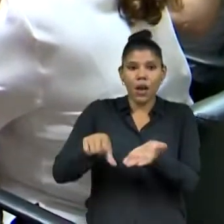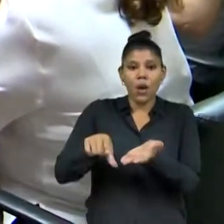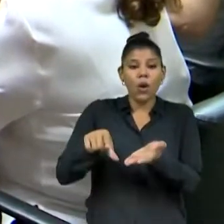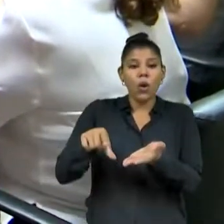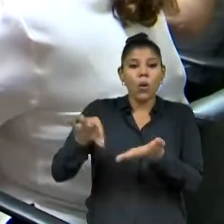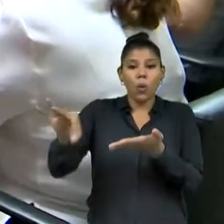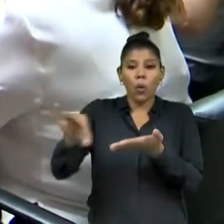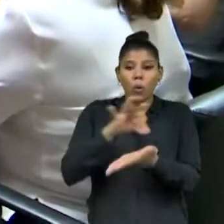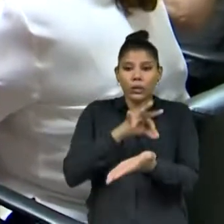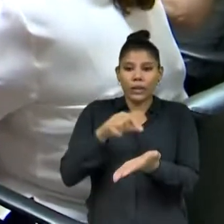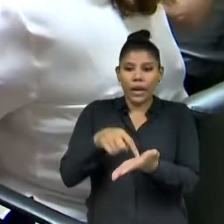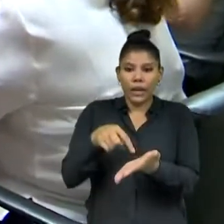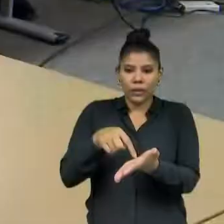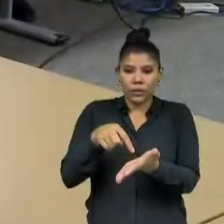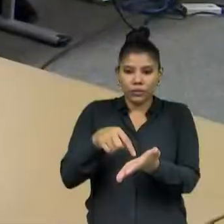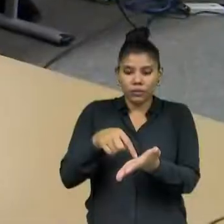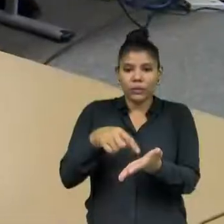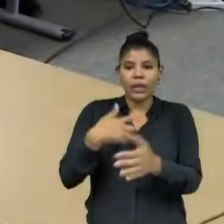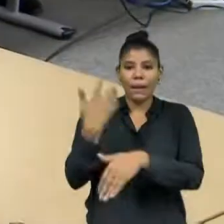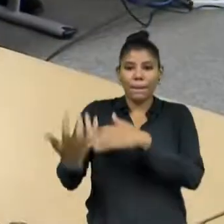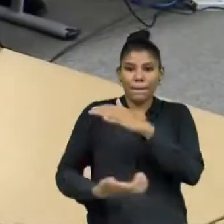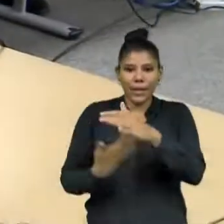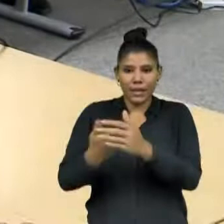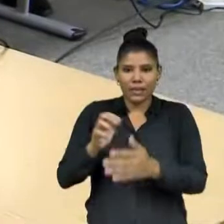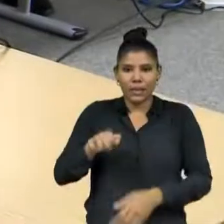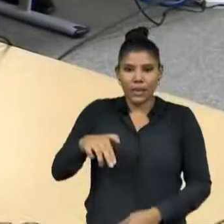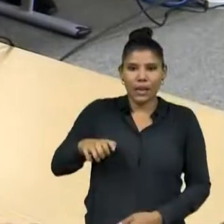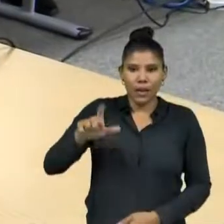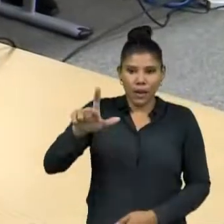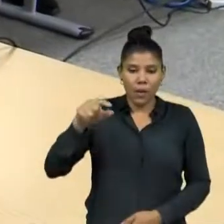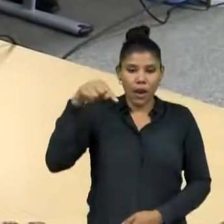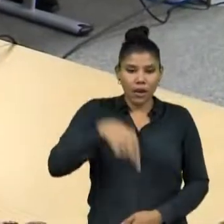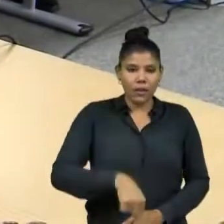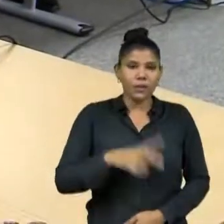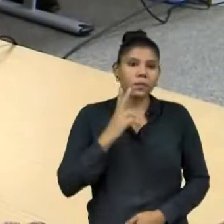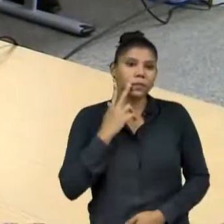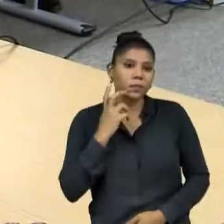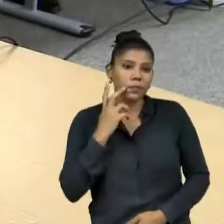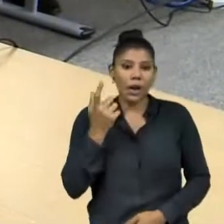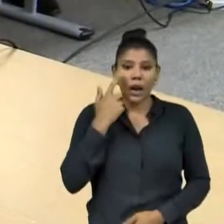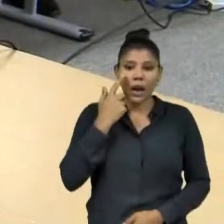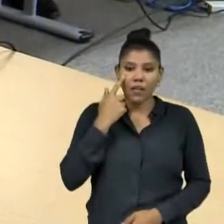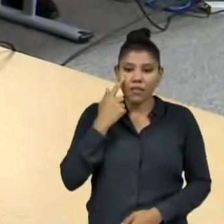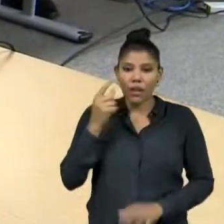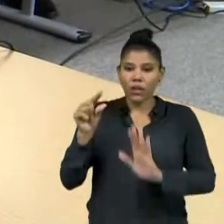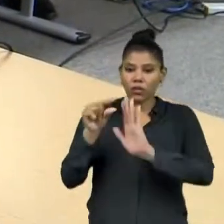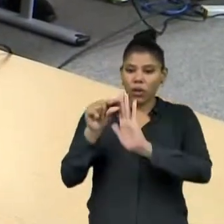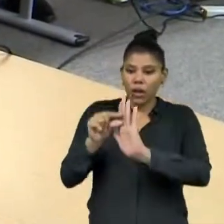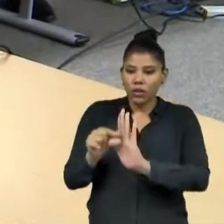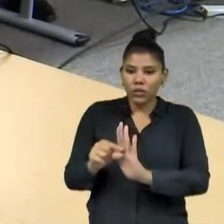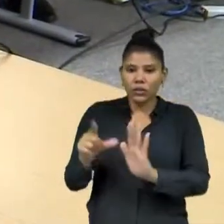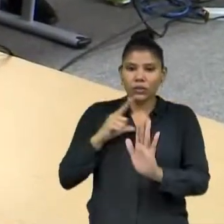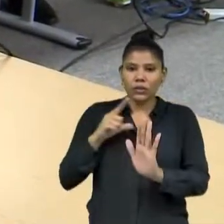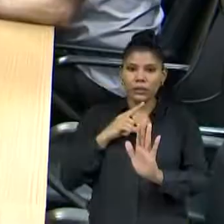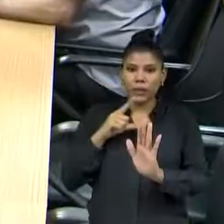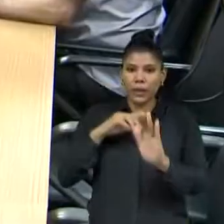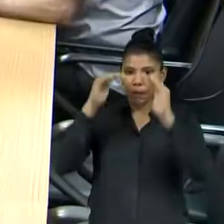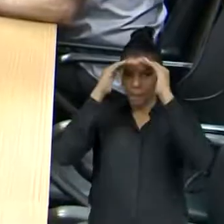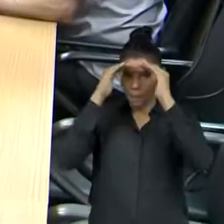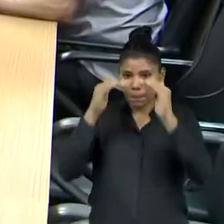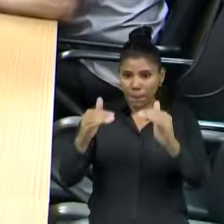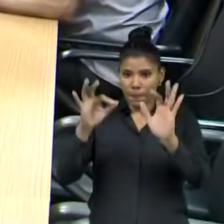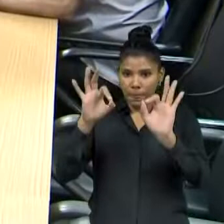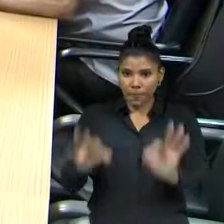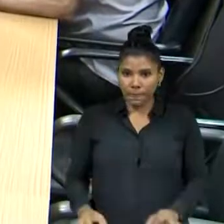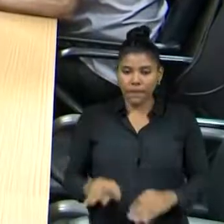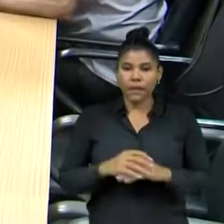exploração da energia elétrica no Ceará para analisar se as cláusulas do contrato estão de fato sendo devidamente cumpridas.